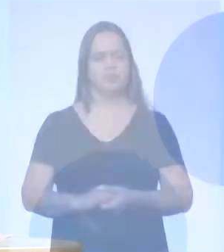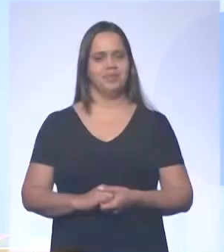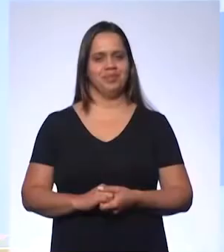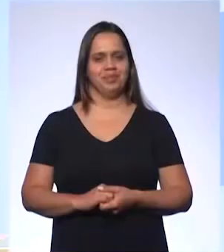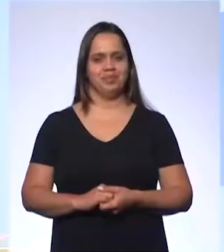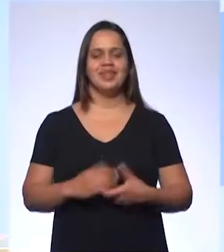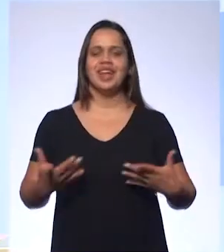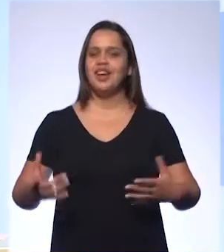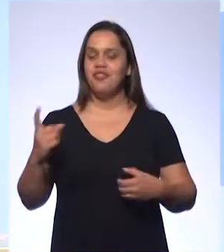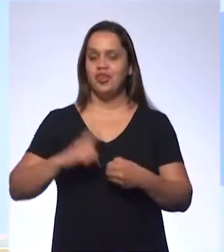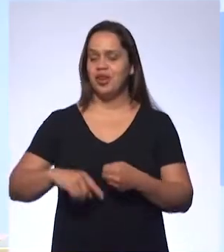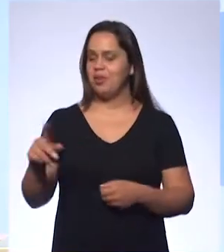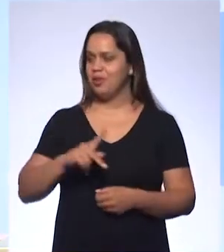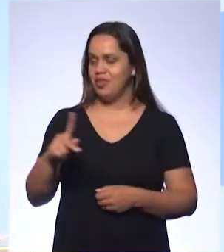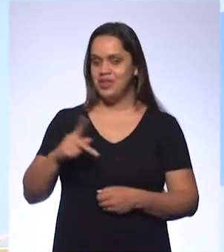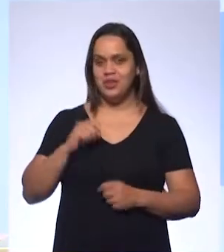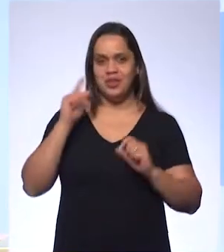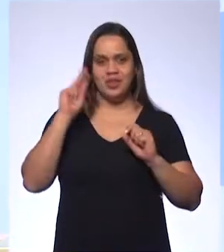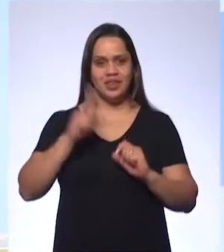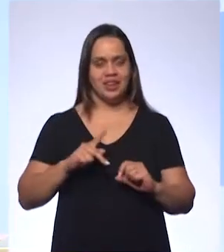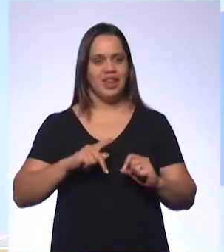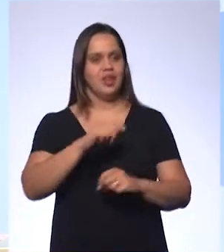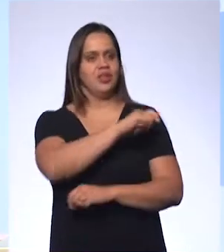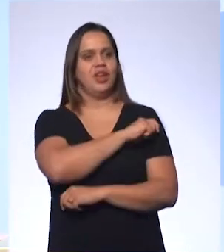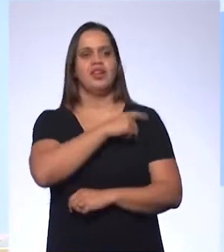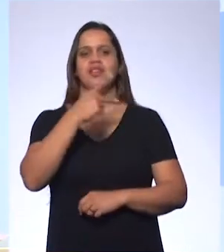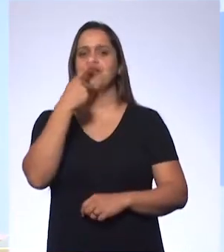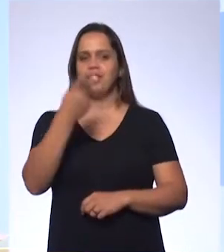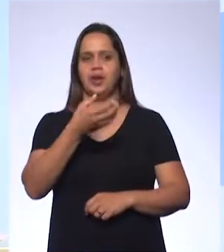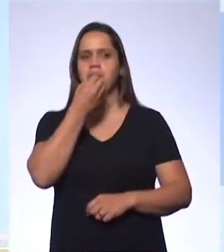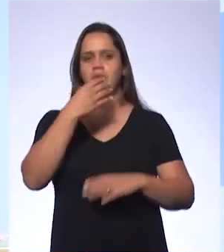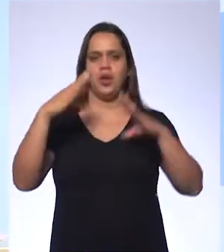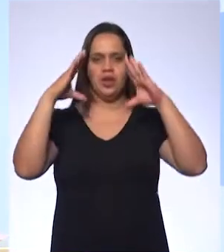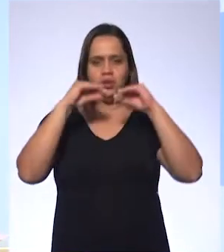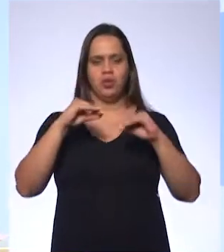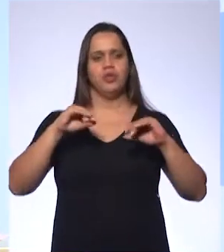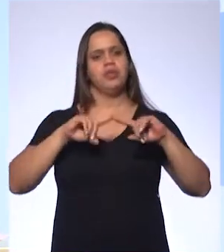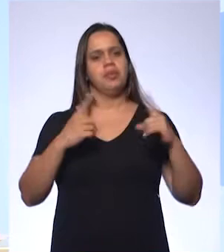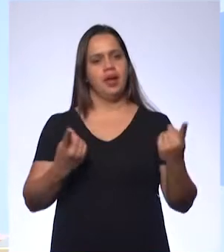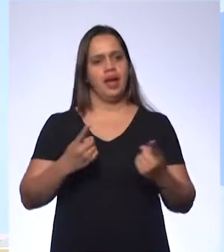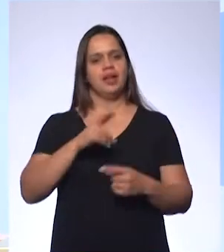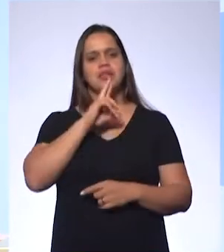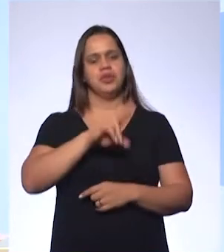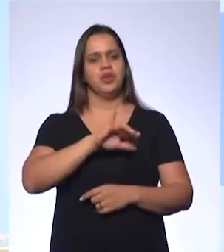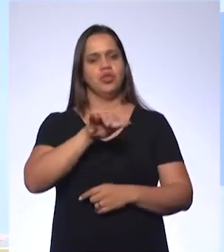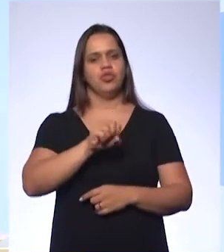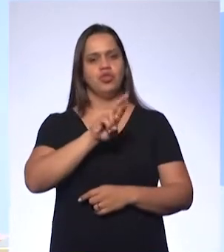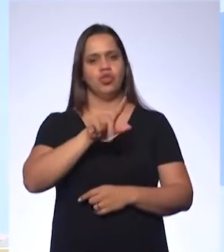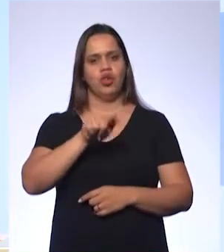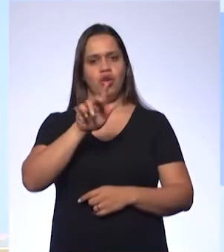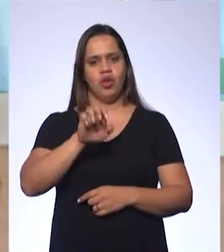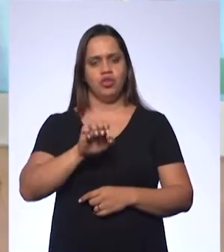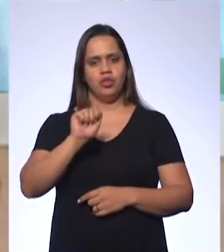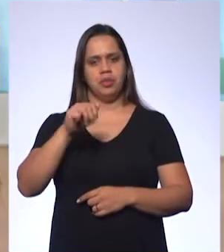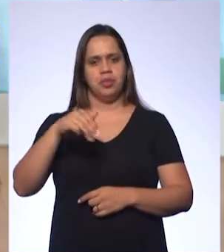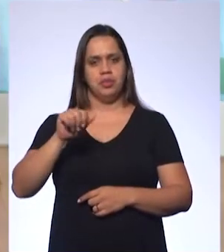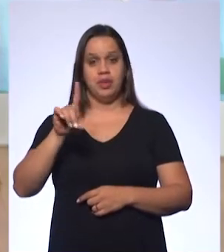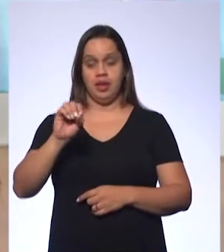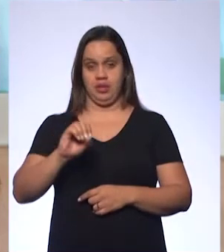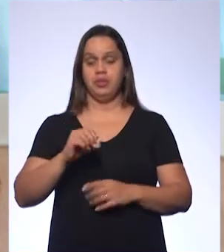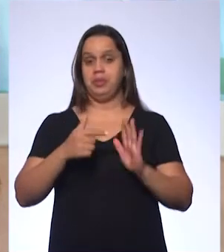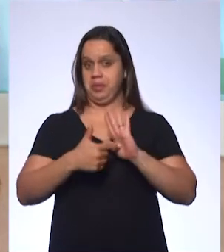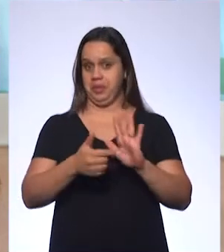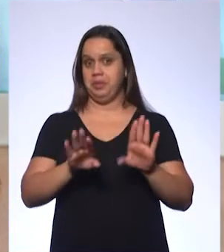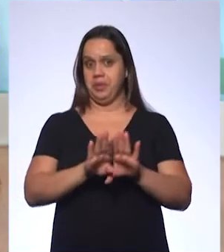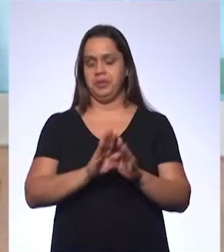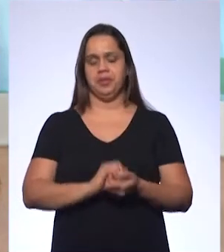Voltando, Márcia, aqui, o pessoal está realmente só falando boa noite aqui, mas Jorge Amado apareceu, é? Sim, Jorge Amado, na verdade, ele